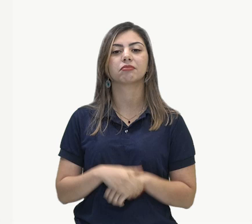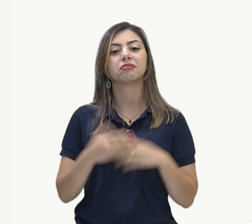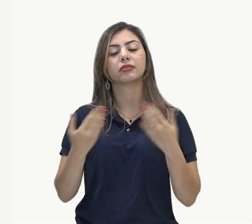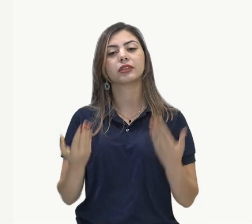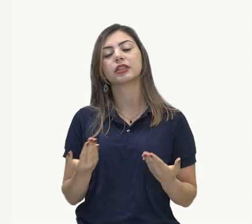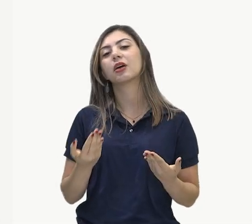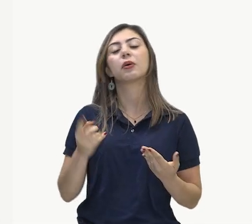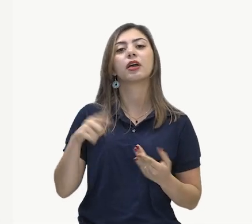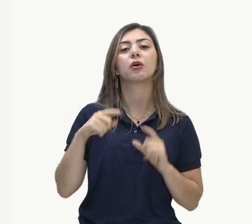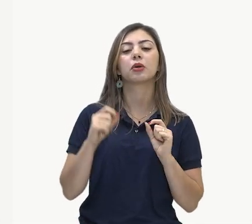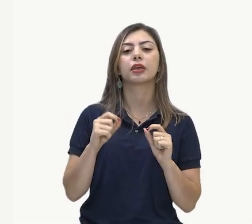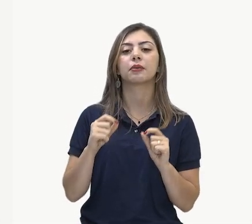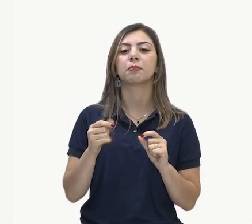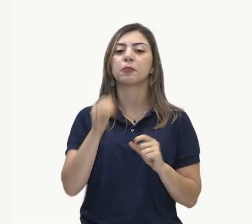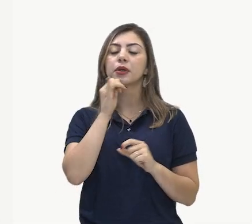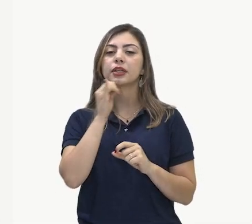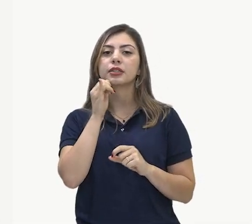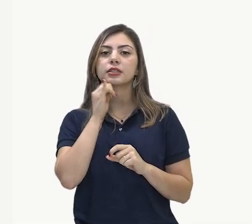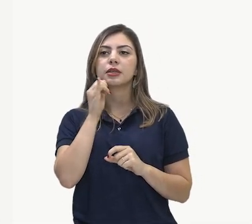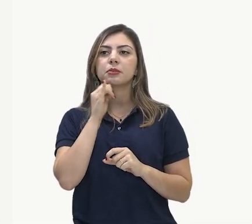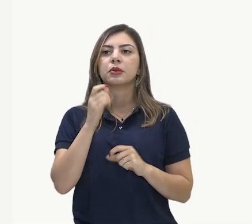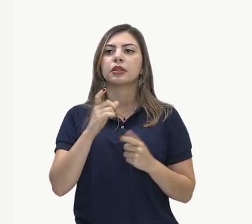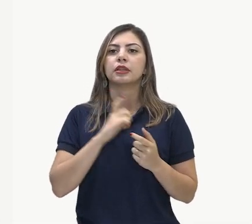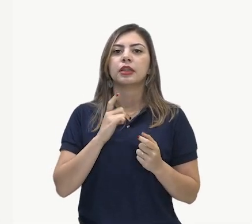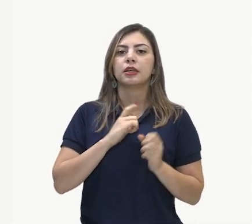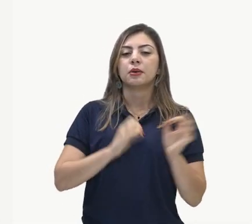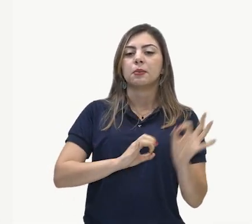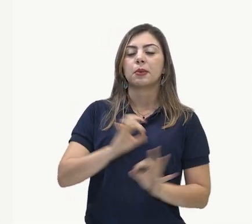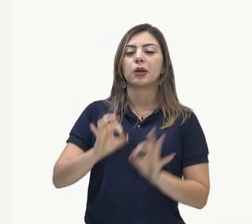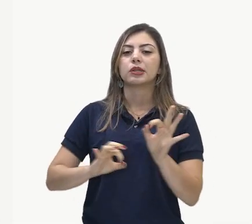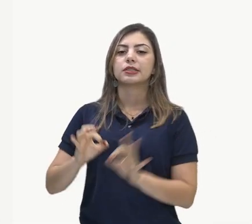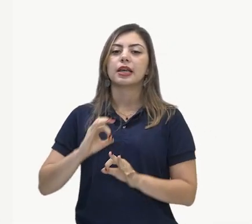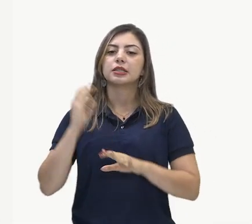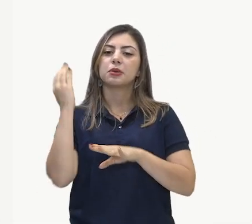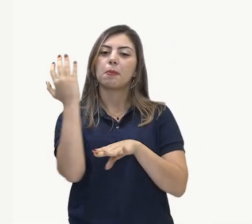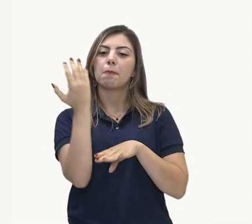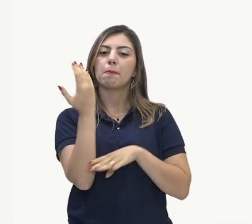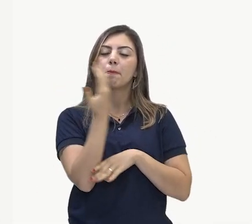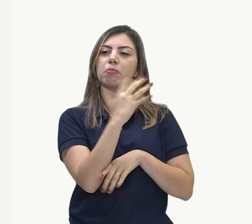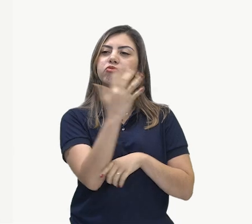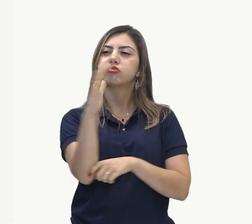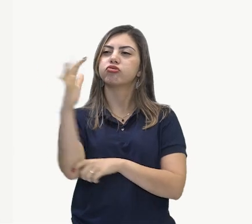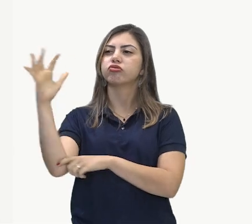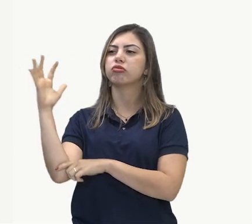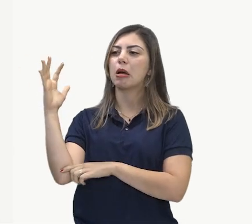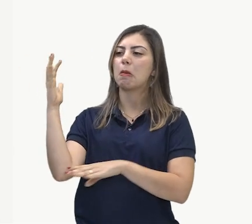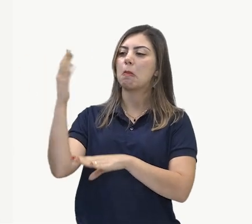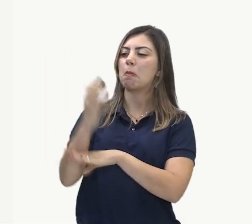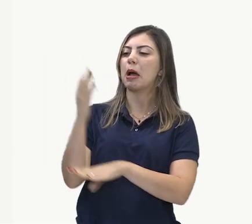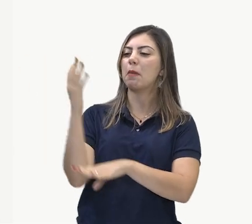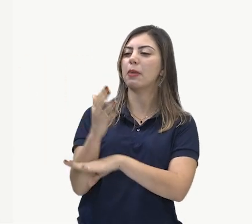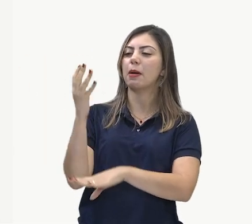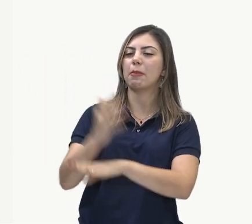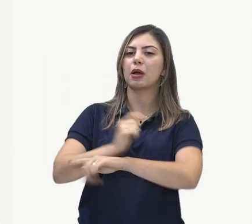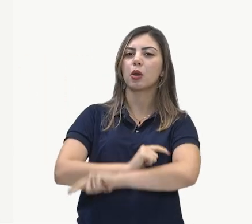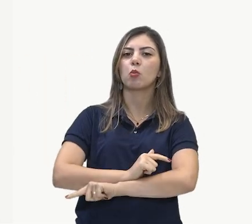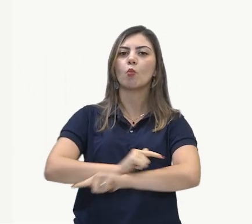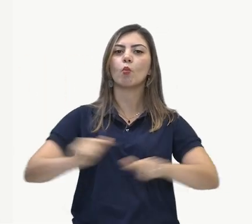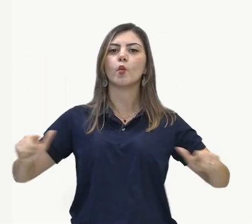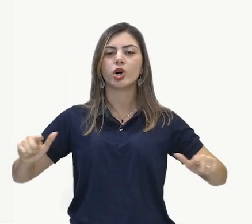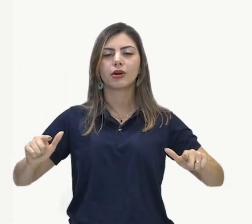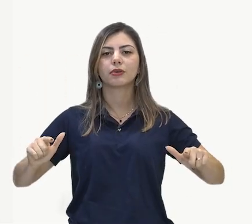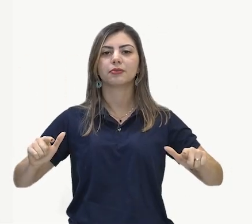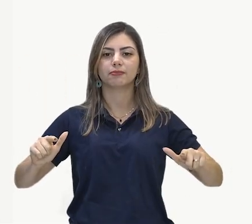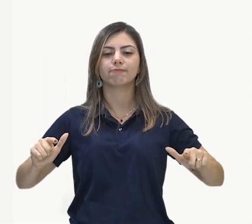do que o procedimento para remover total ou parcialmente a vegetação em uma certa